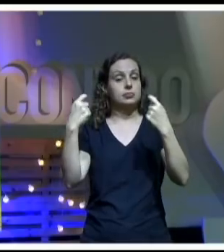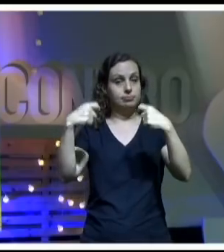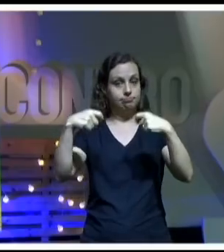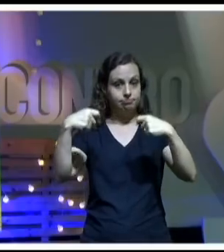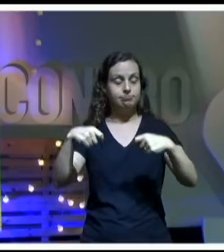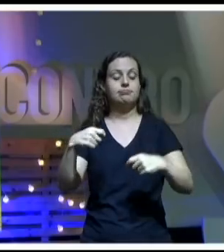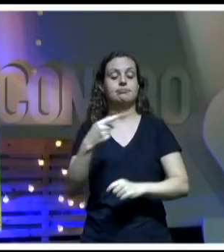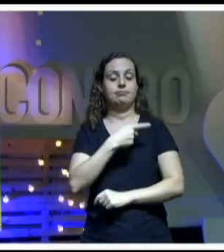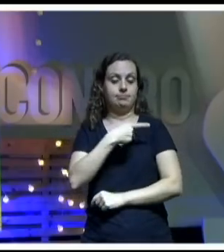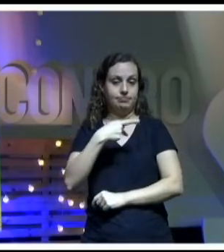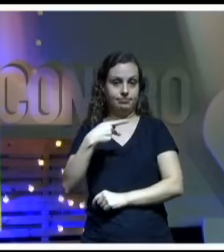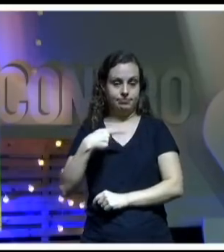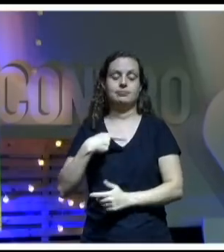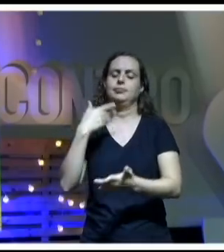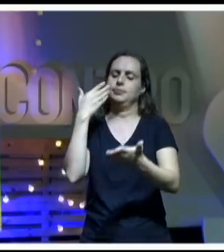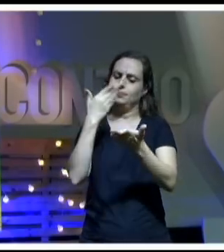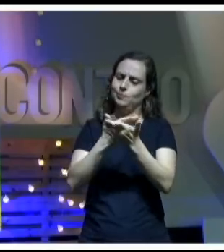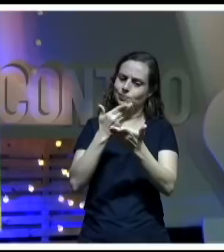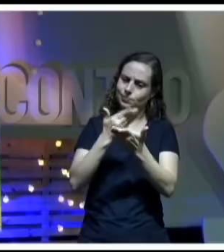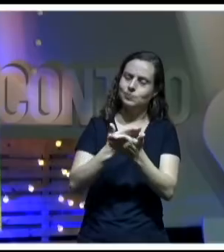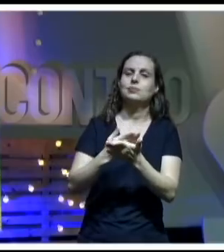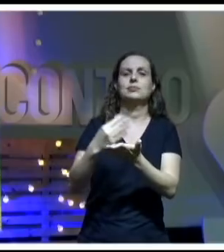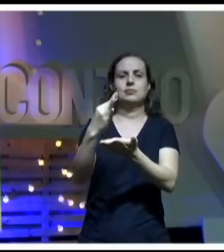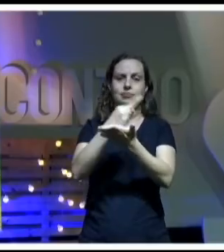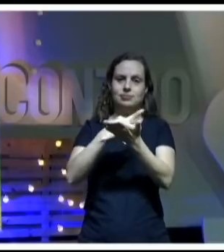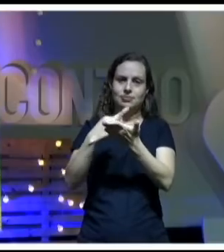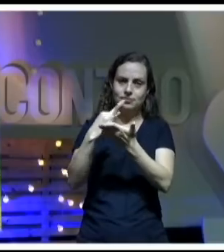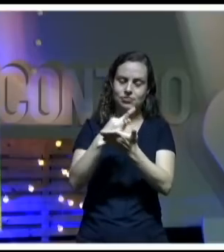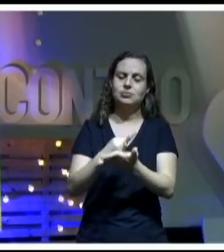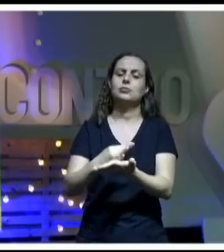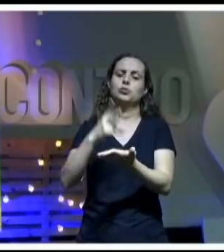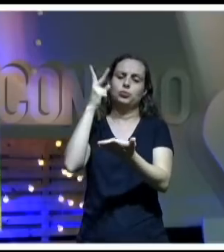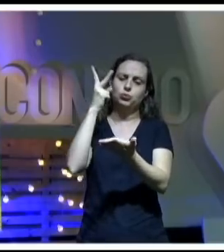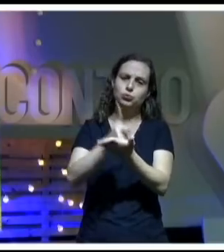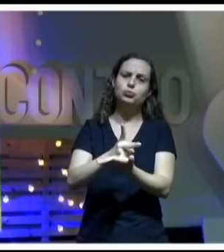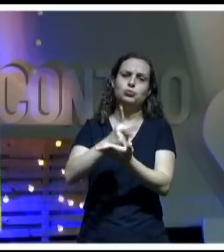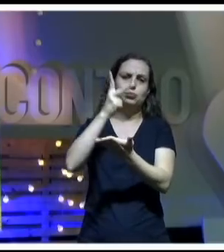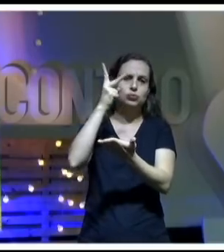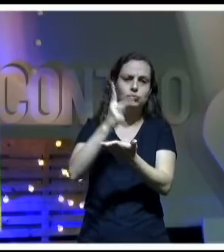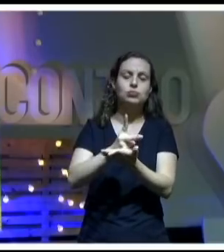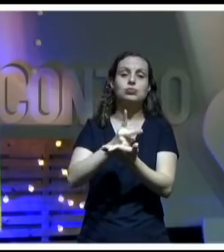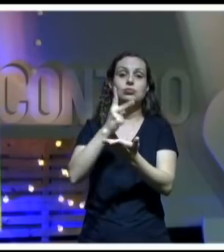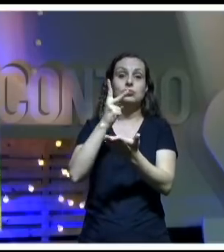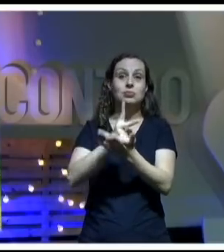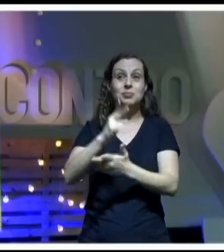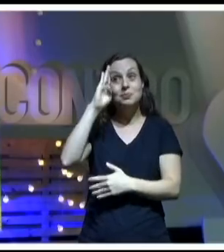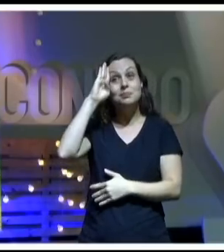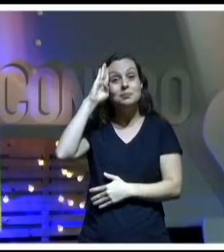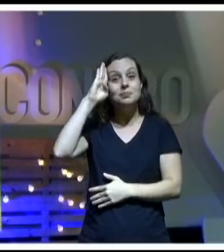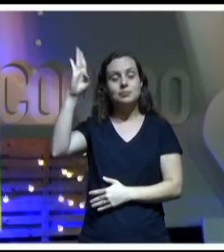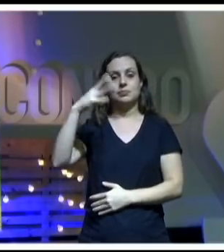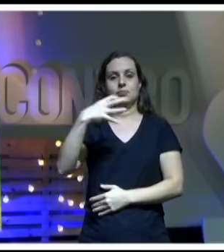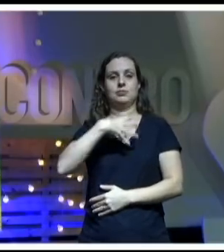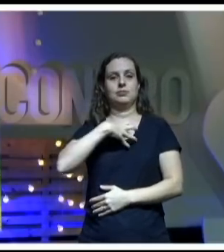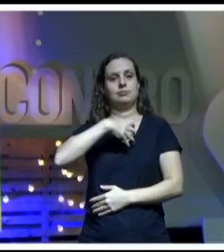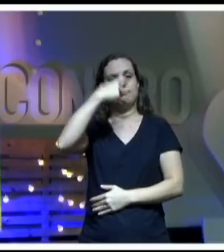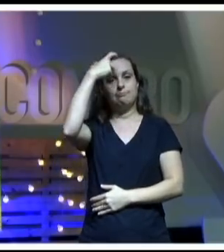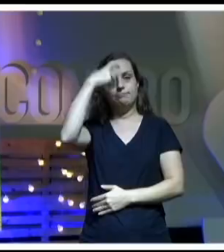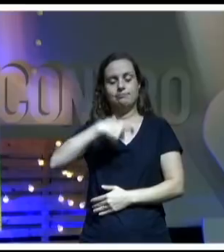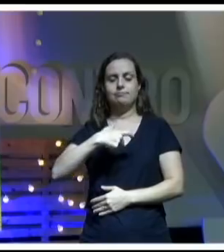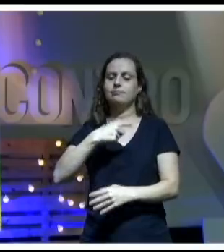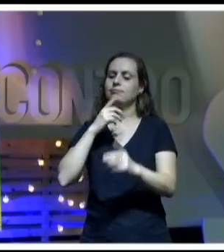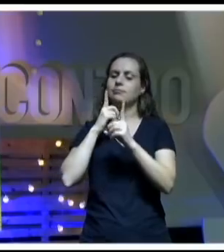obreiro teólogo solucionar teólogo do líder teólogo que a principal característica dele é a doutrina